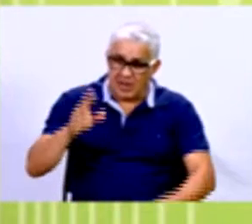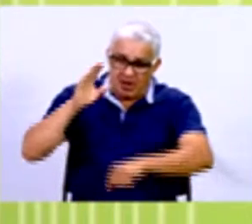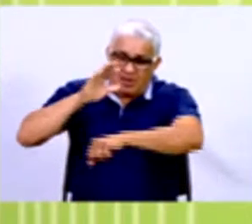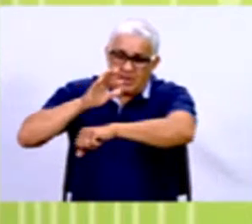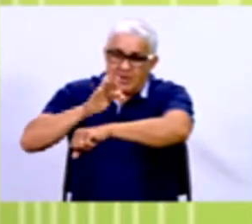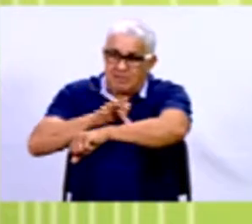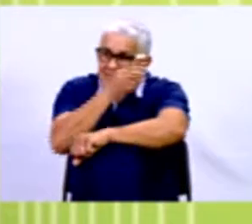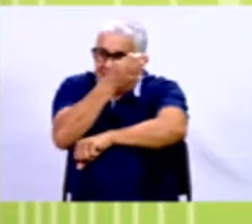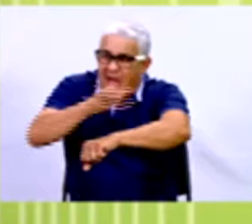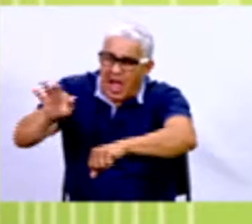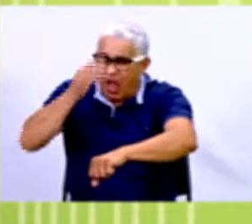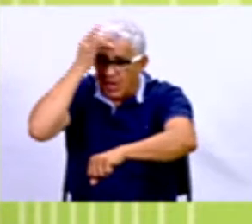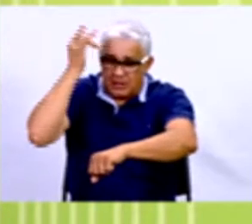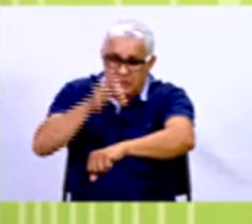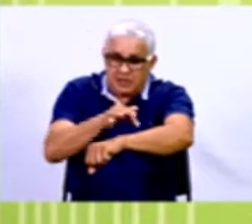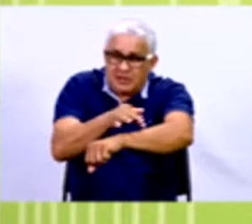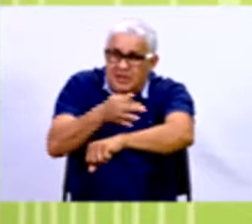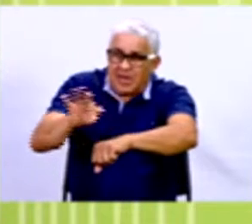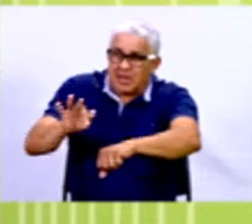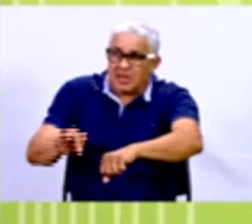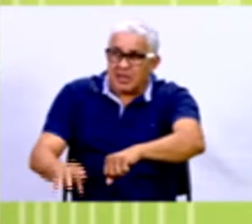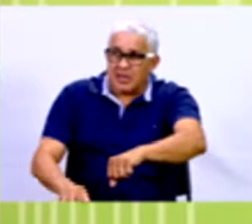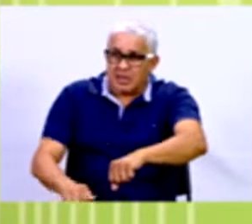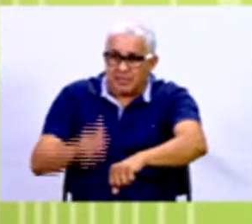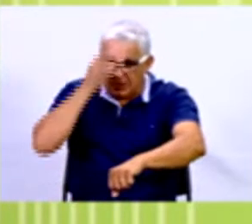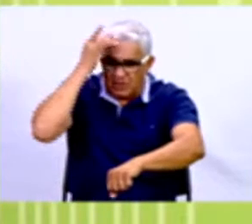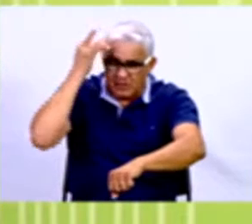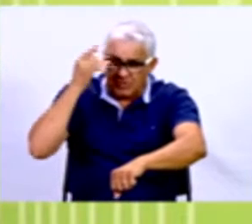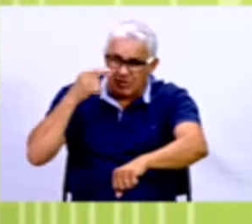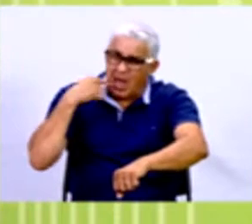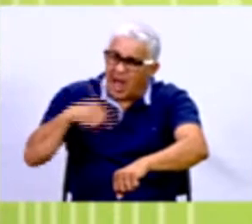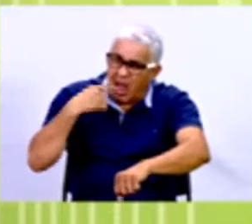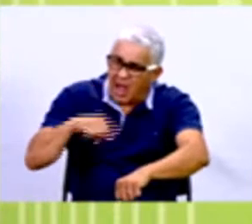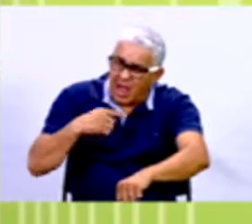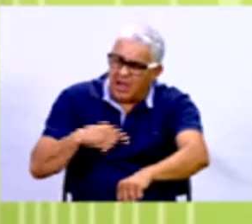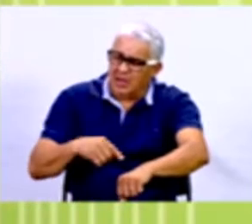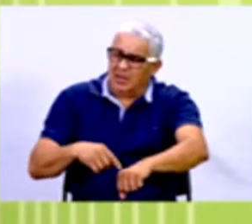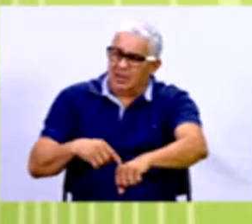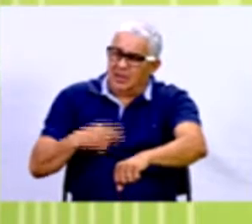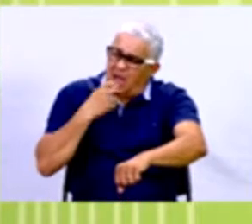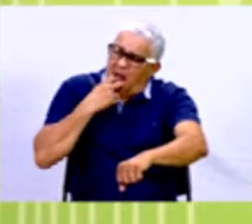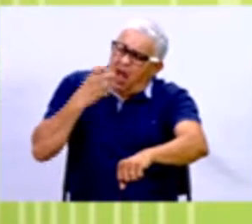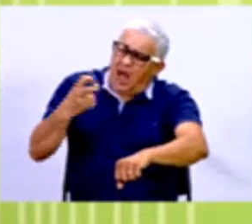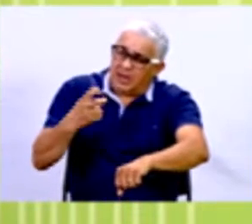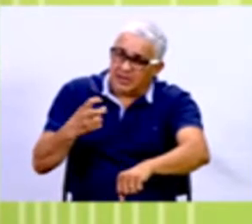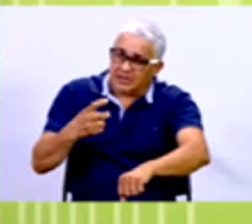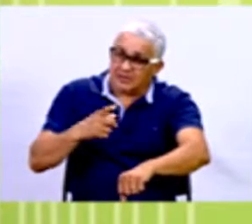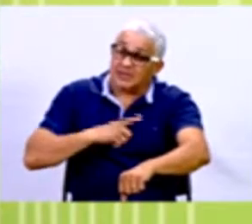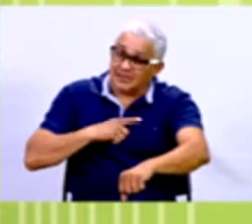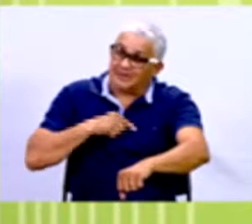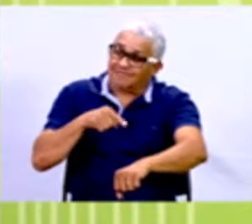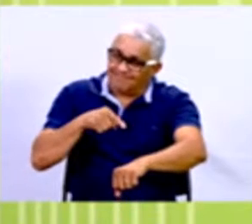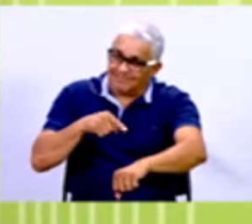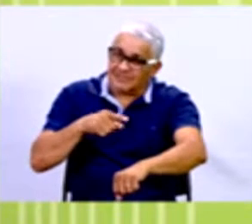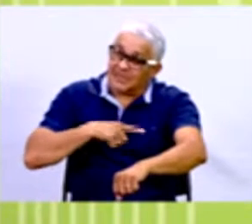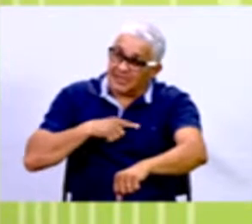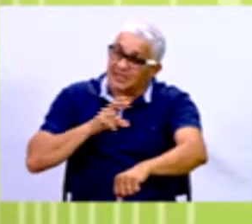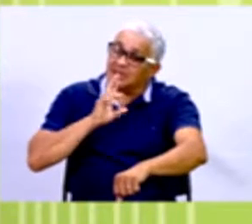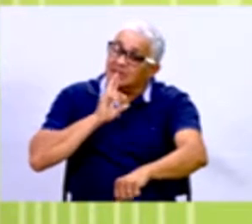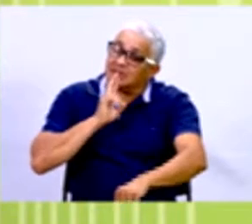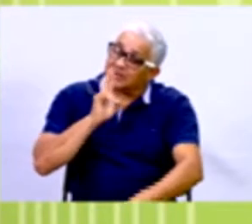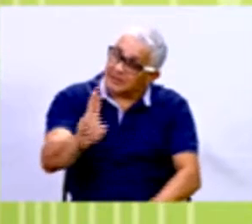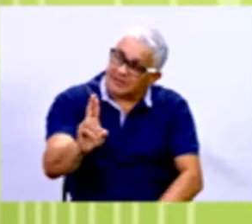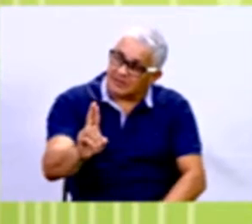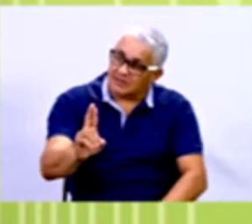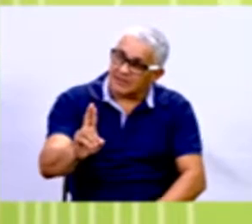determinadas regiões da pessoa, da vítima, que ela vai gemer. E nesse gemido, vai estar indicando que ela está respondendo aos